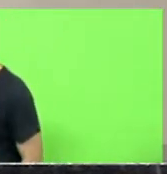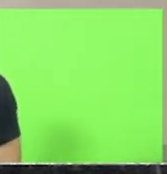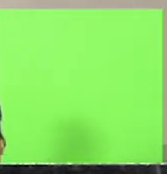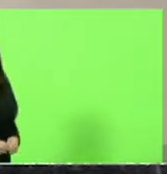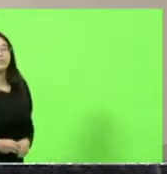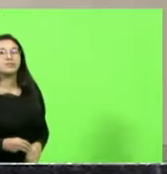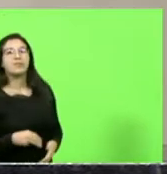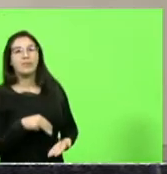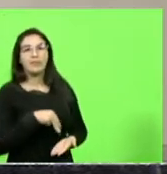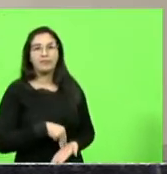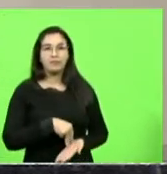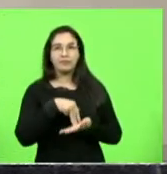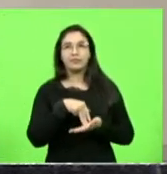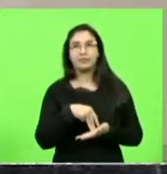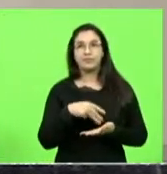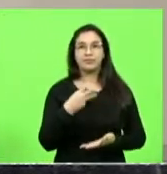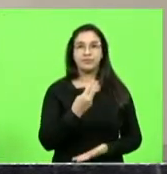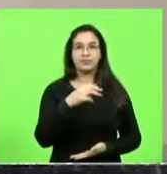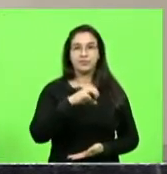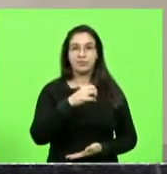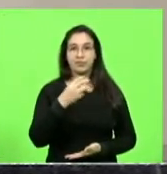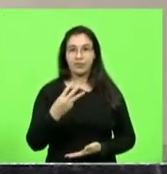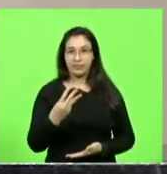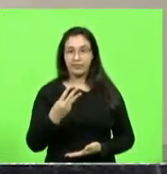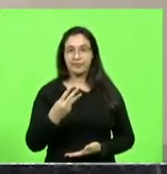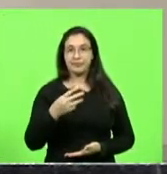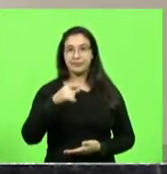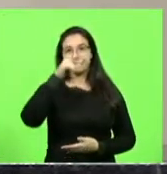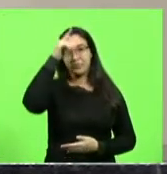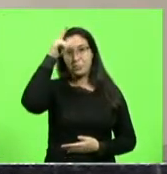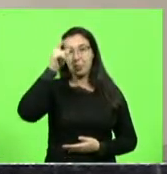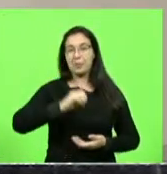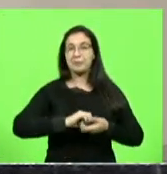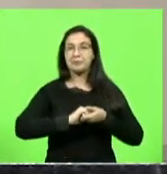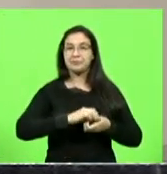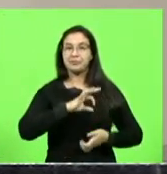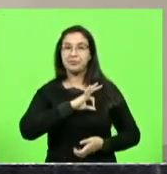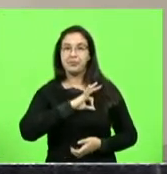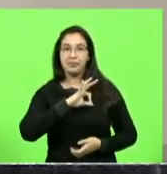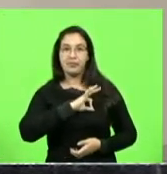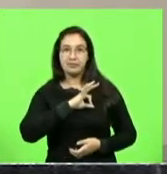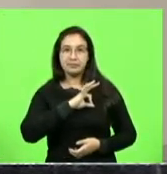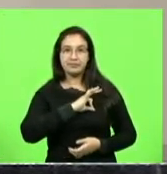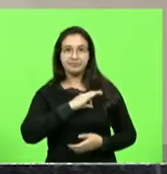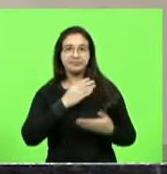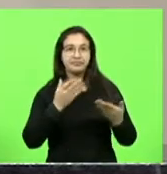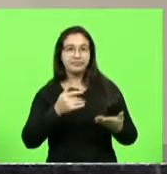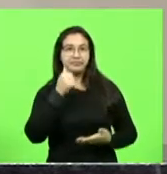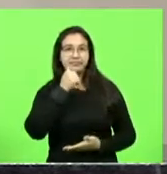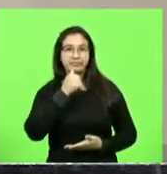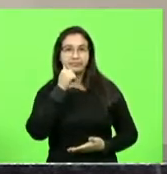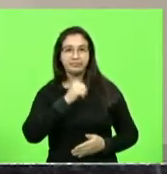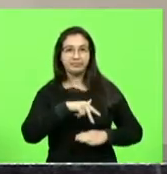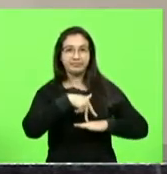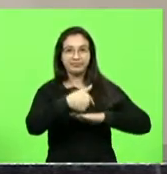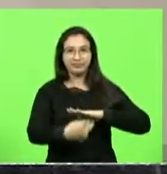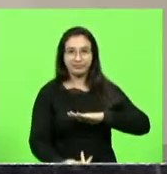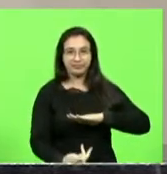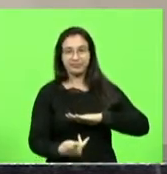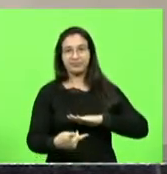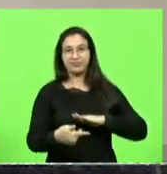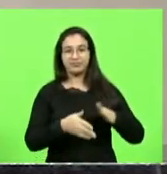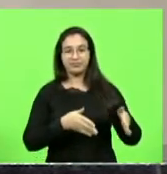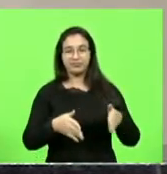393, autor deputado Sargento Lima, cumprimentando policiais militares pelo salvamento de uma mulher que havia caído da ponte sobre o rio Braço do Norte